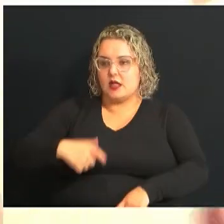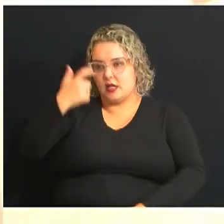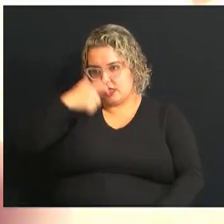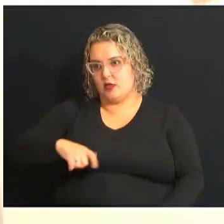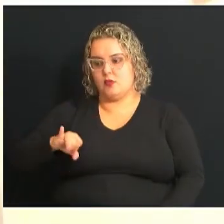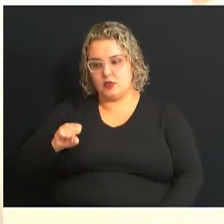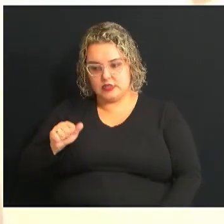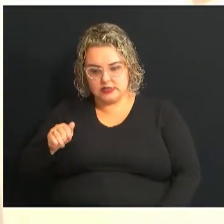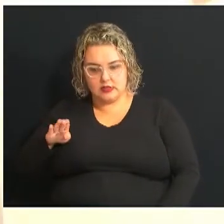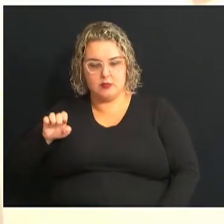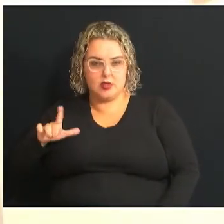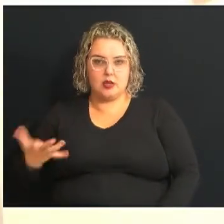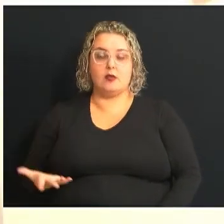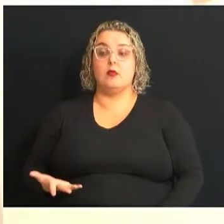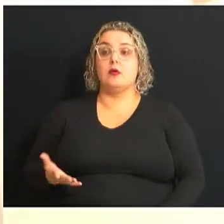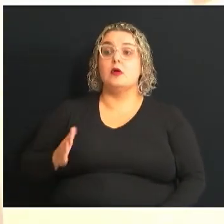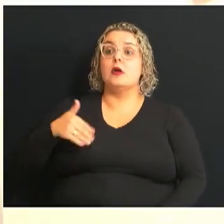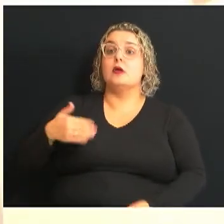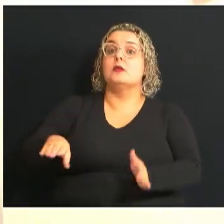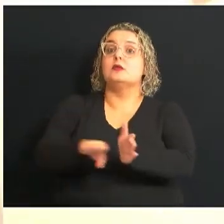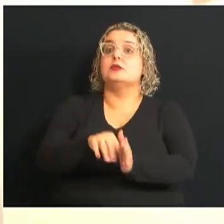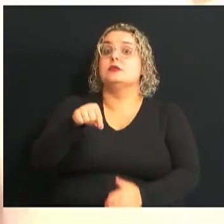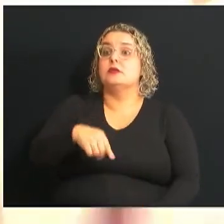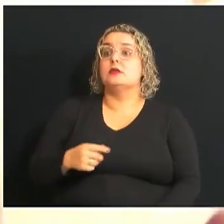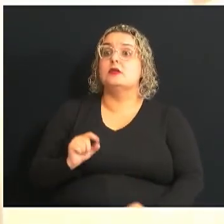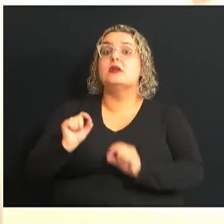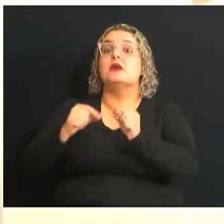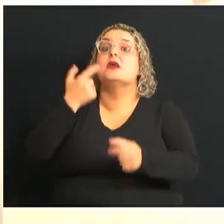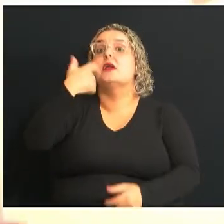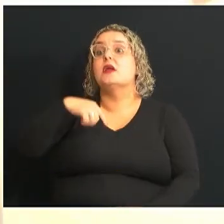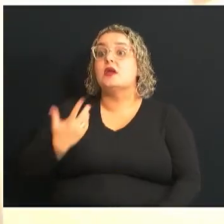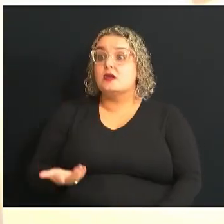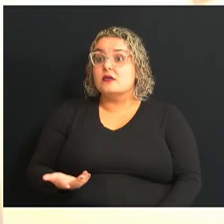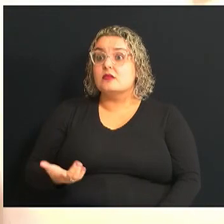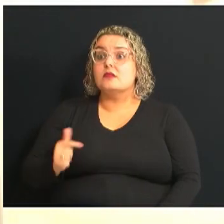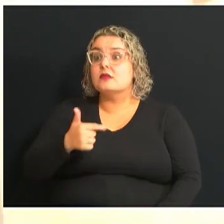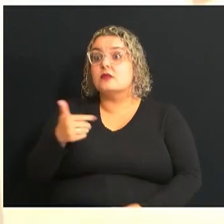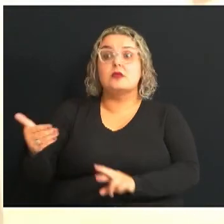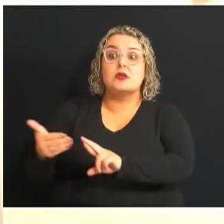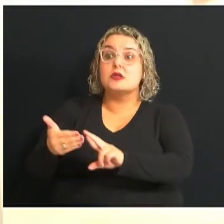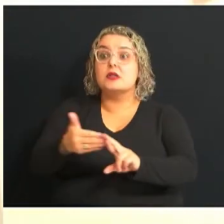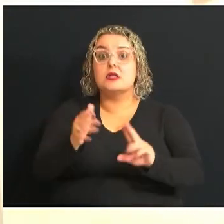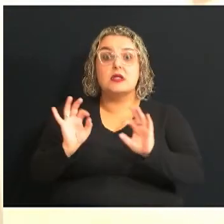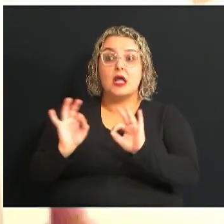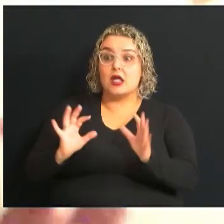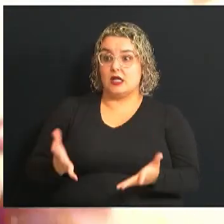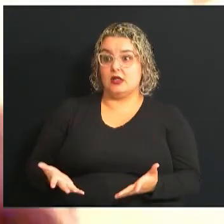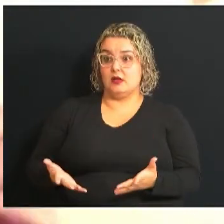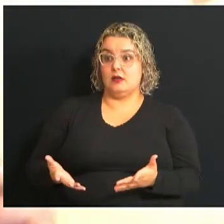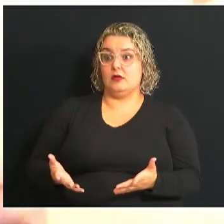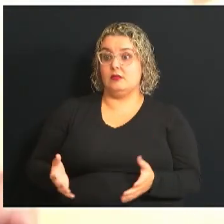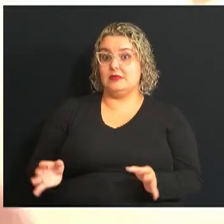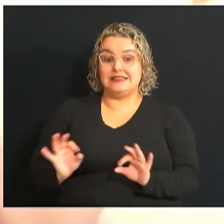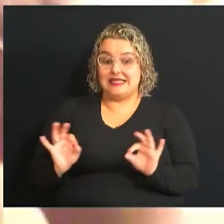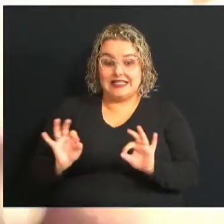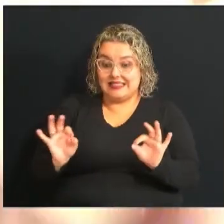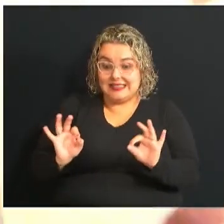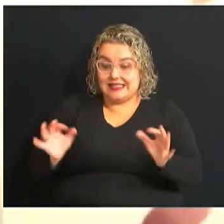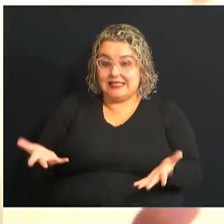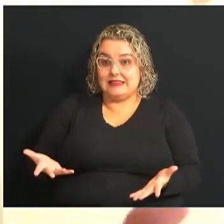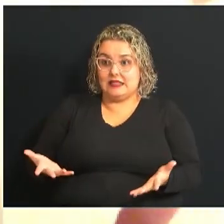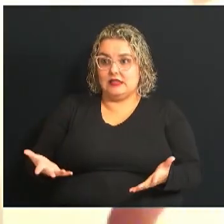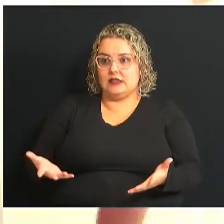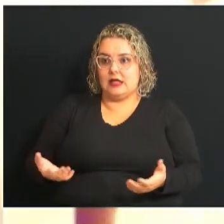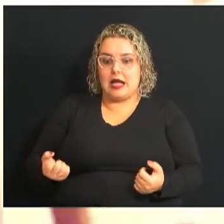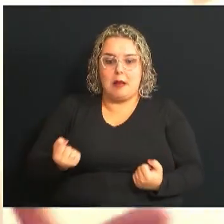pessoa, né? E aí quando eu chego aqui, quem eu sou? Sem referência nenhuma, né? Sem bengala nenhuma. Então eu acho que de